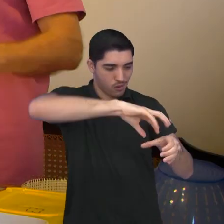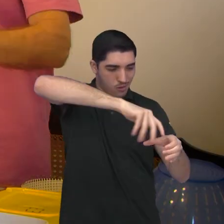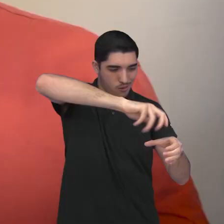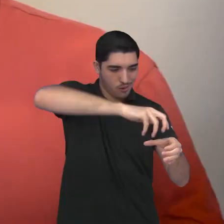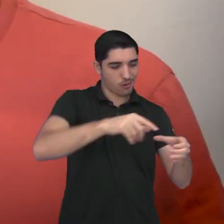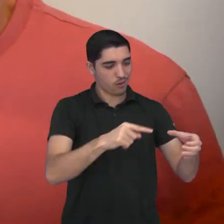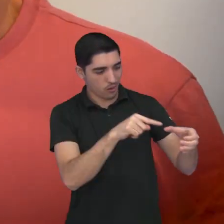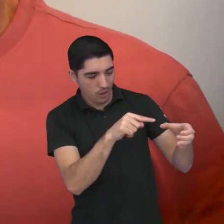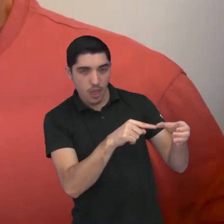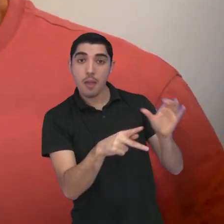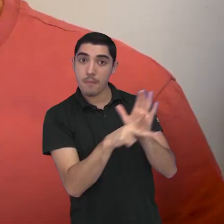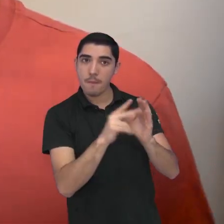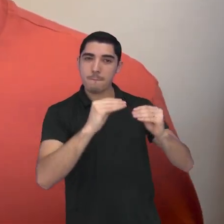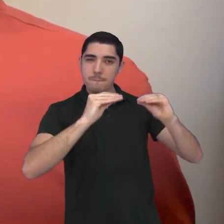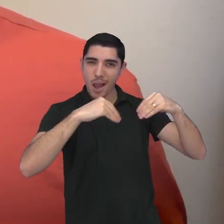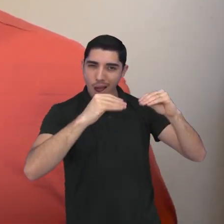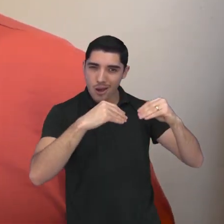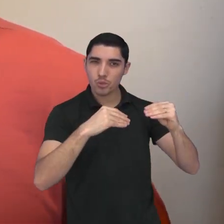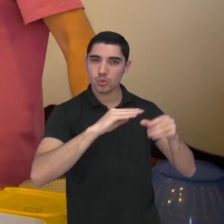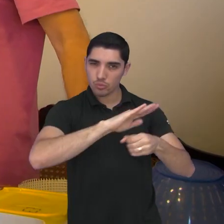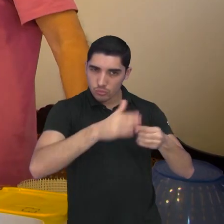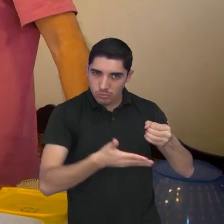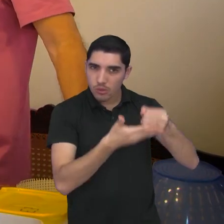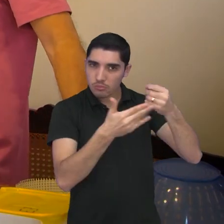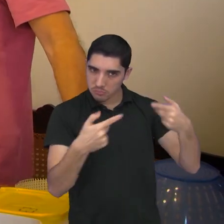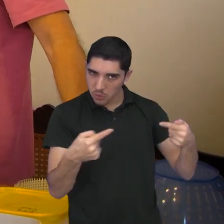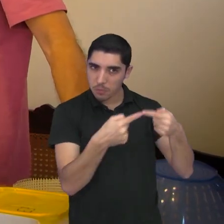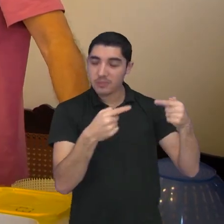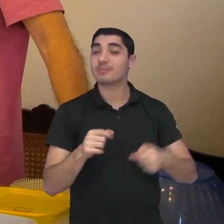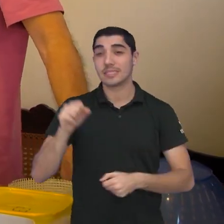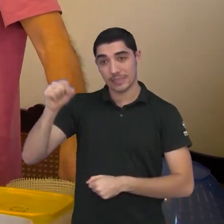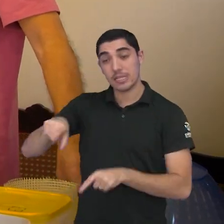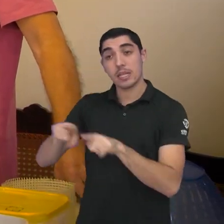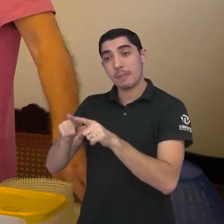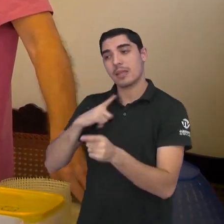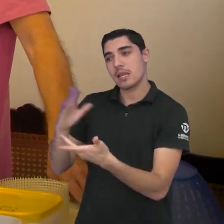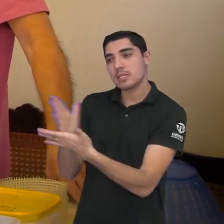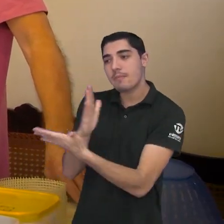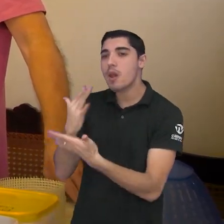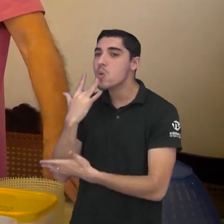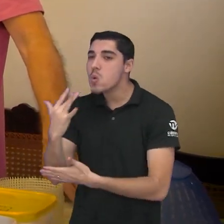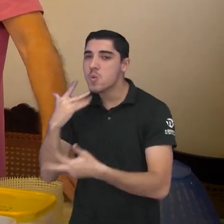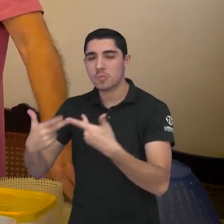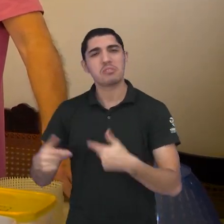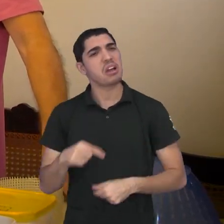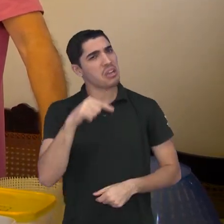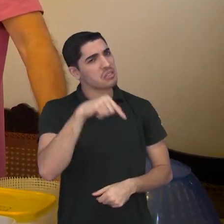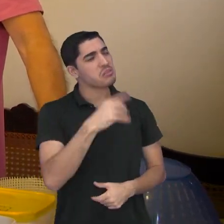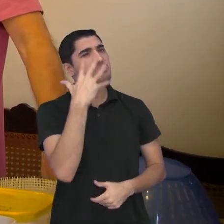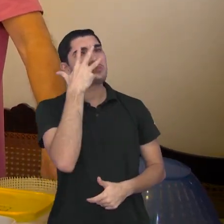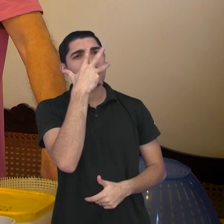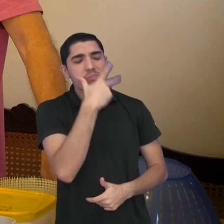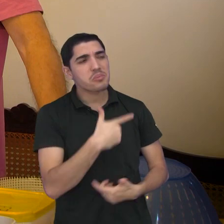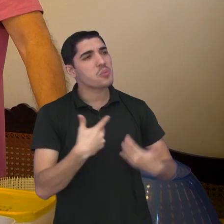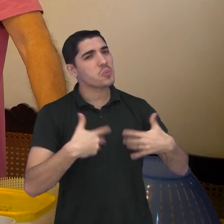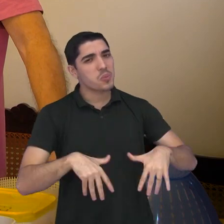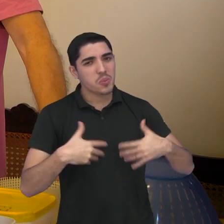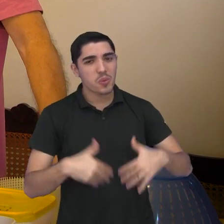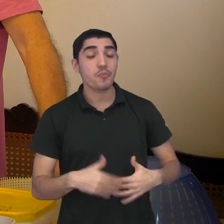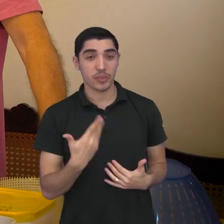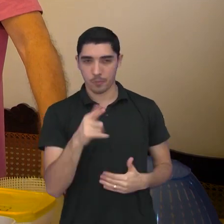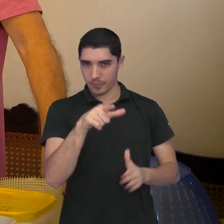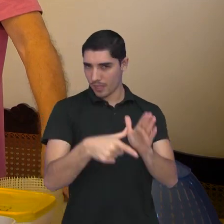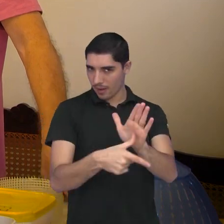Evaldo? Até para separar por cores, aquela coisa toda. Tudo muito organizado, gente. A coisa mais linda isso daqui. Evaldo, no último bloco a gente estava falando